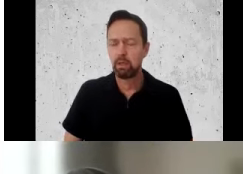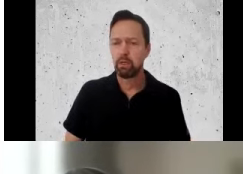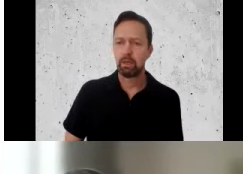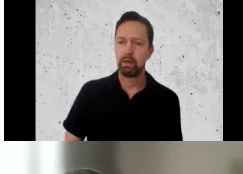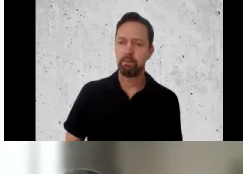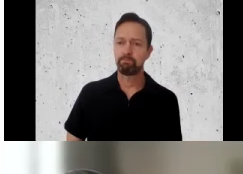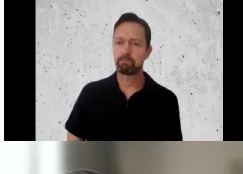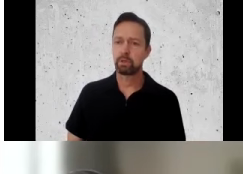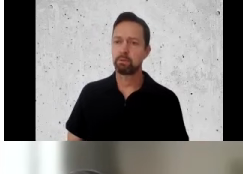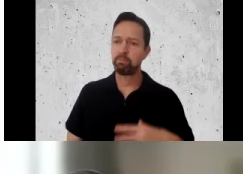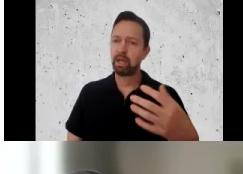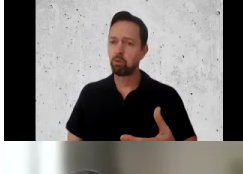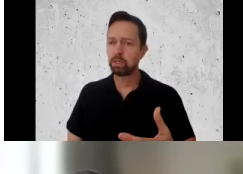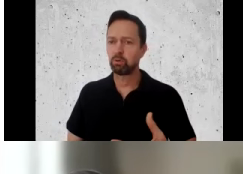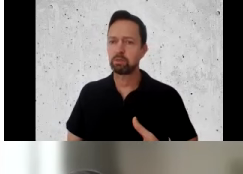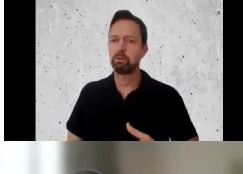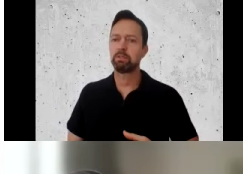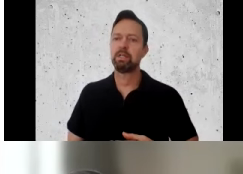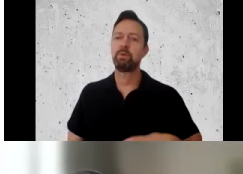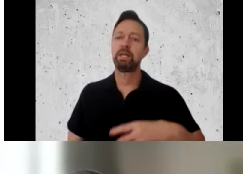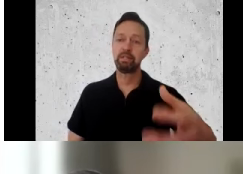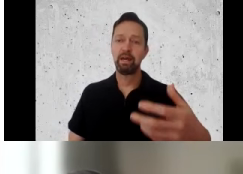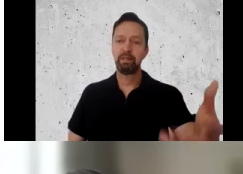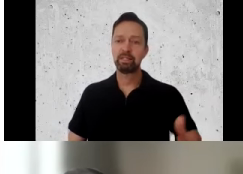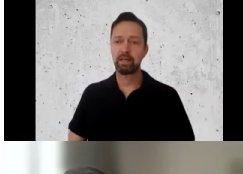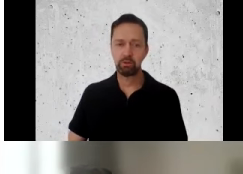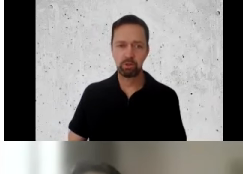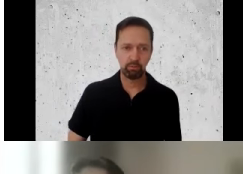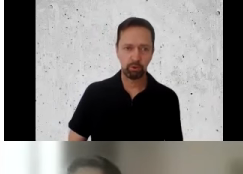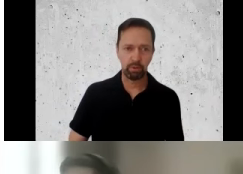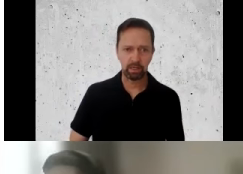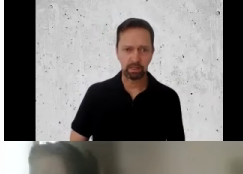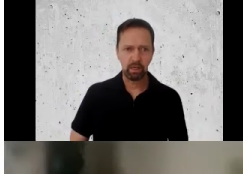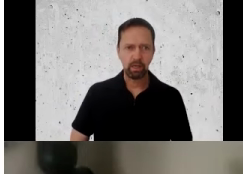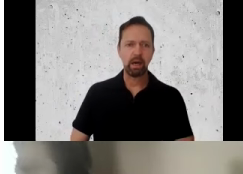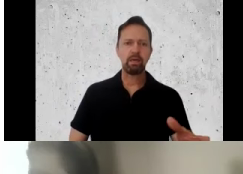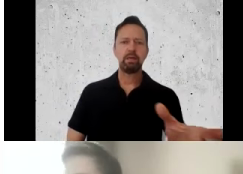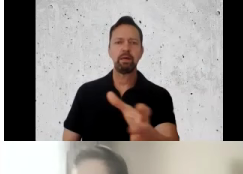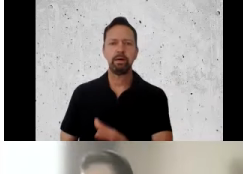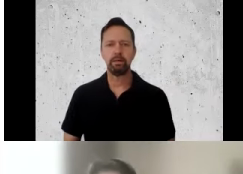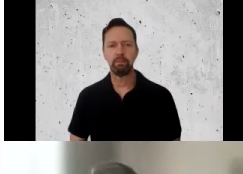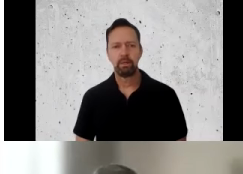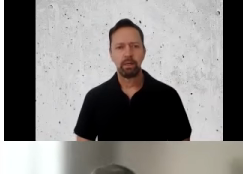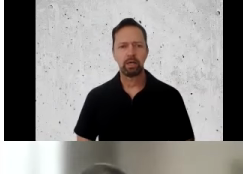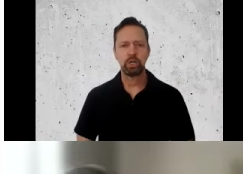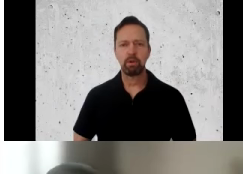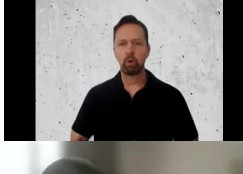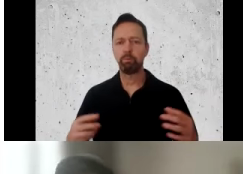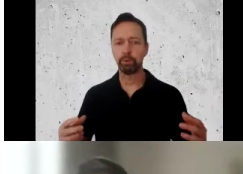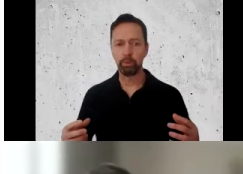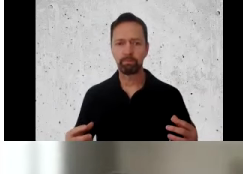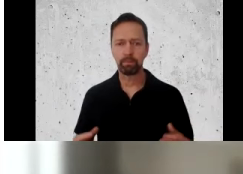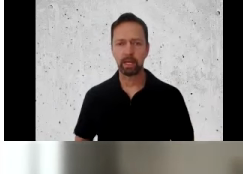né? Sempre tem algumas coisas inesperadas, nesse caso tinha muito mais. E aí a